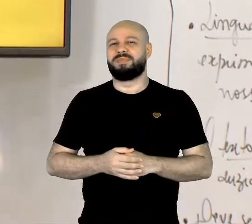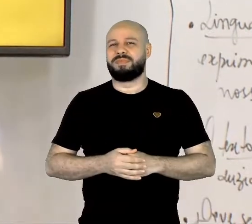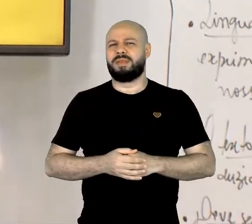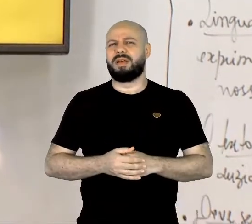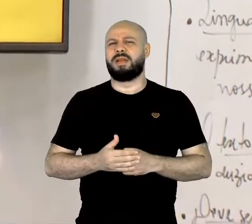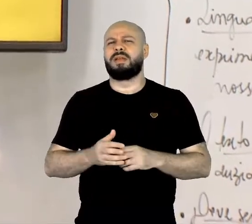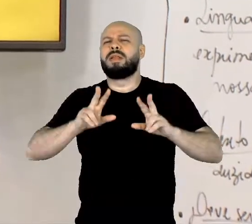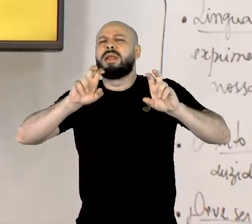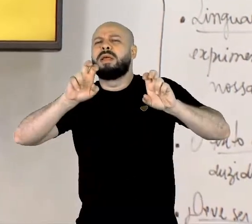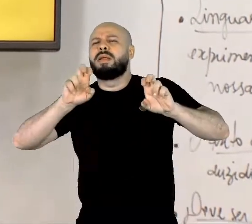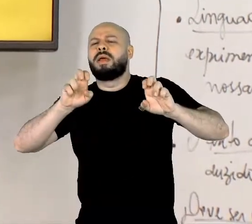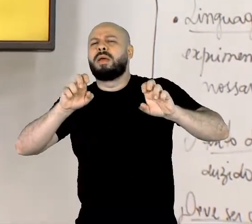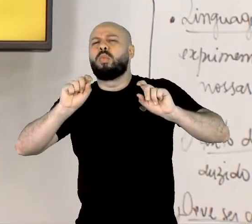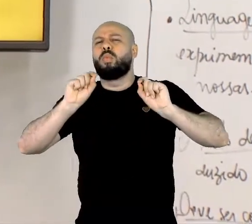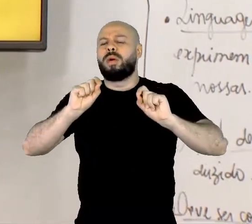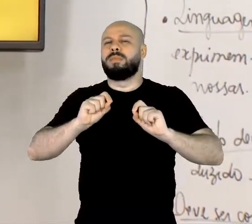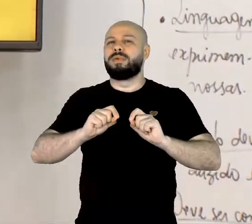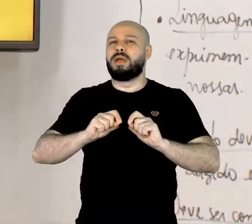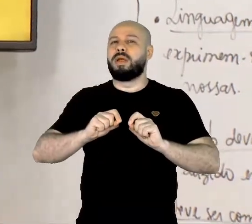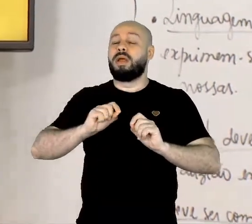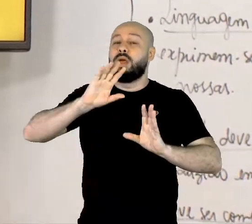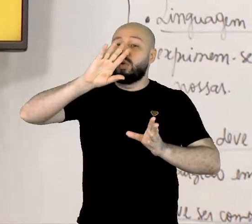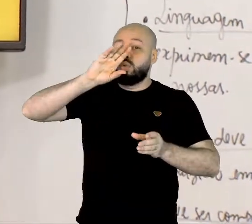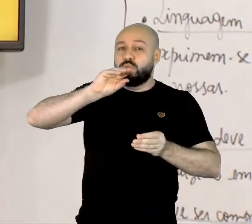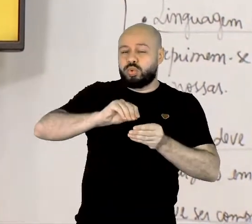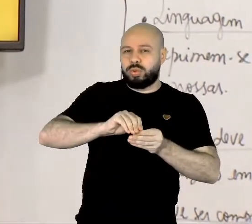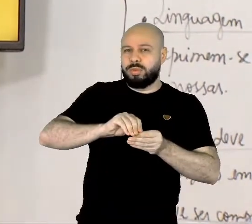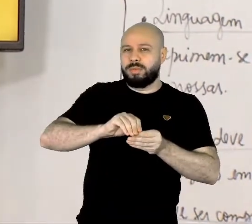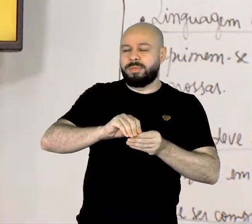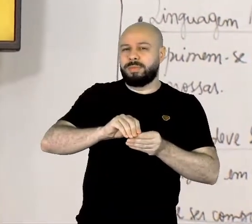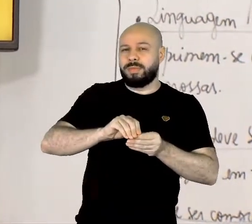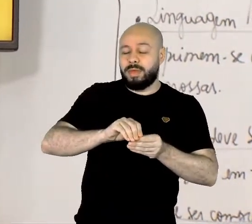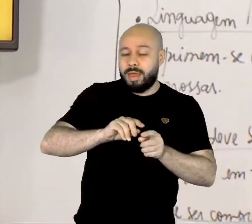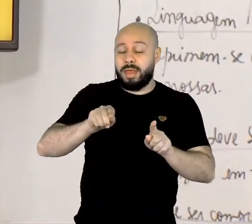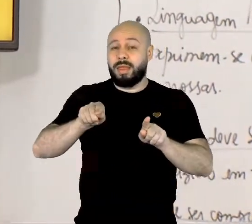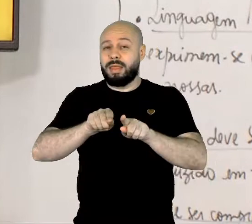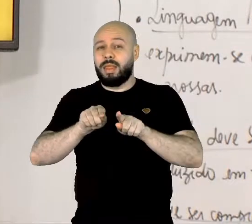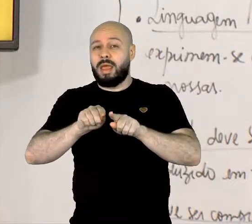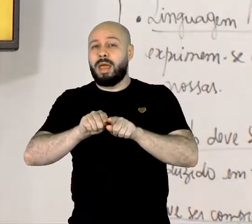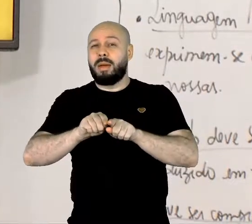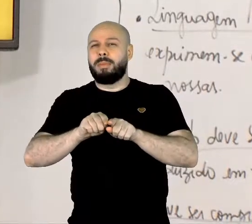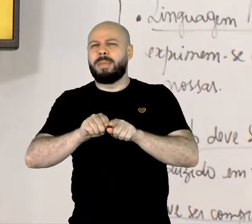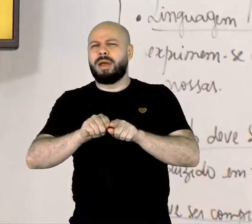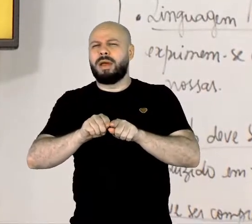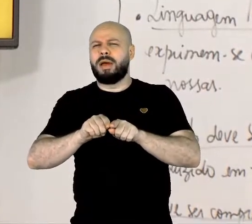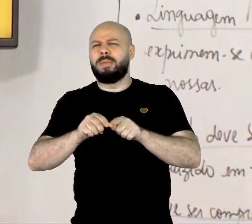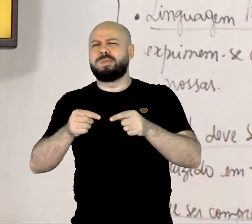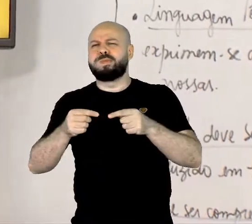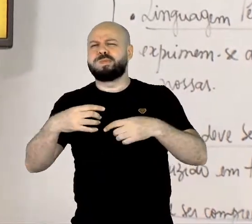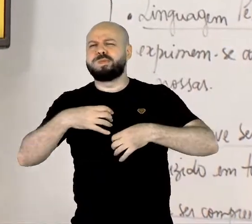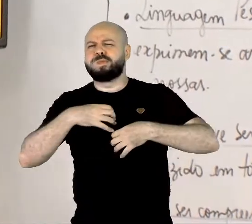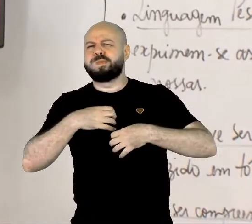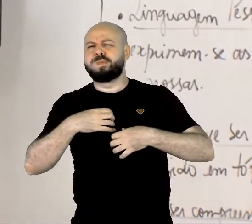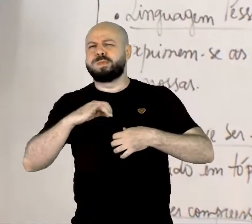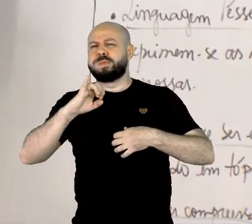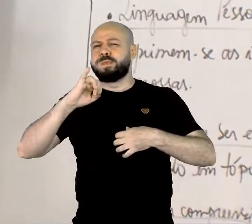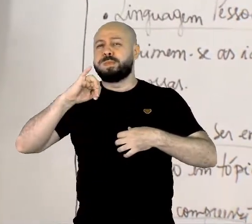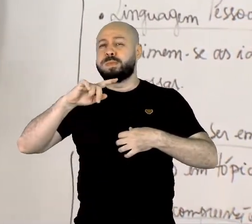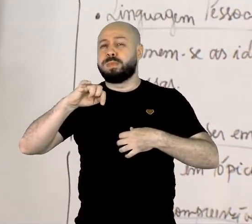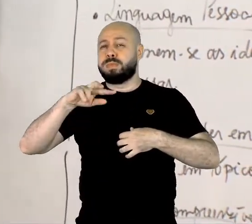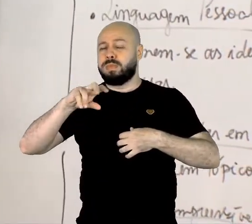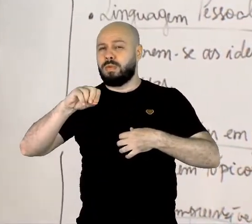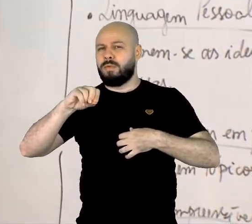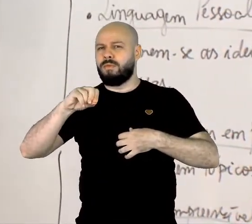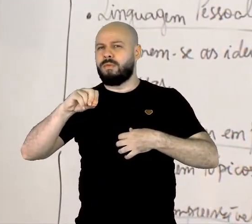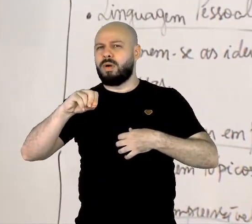aula? Nós vamos falar sobre resumo e presente do modo indicativo. Como vocês sabem, nós vamos trabalhar o resumo hoje por